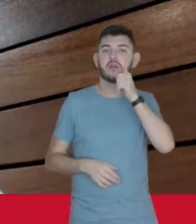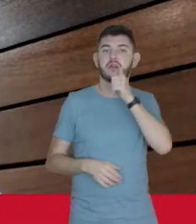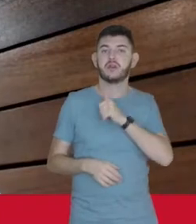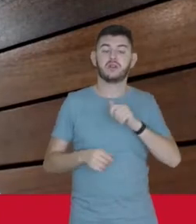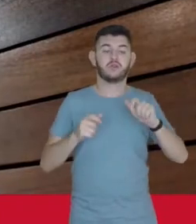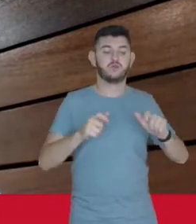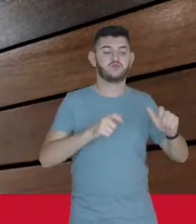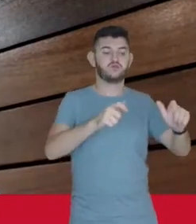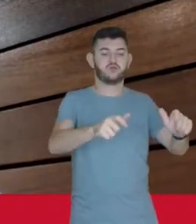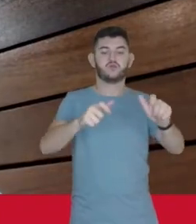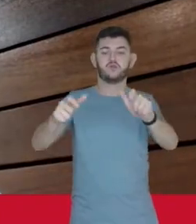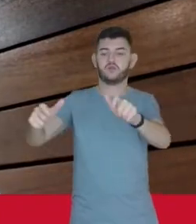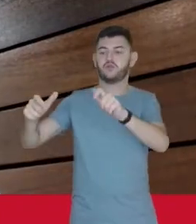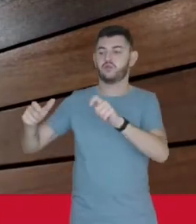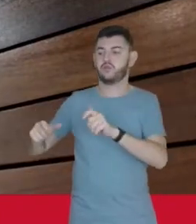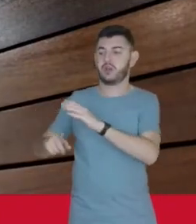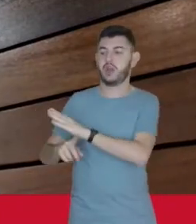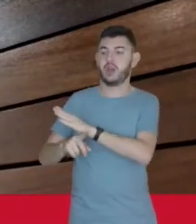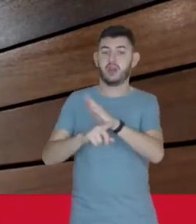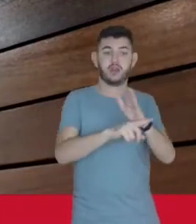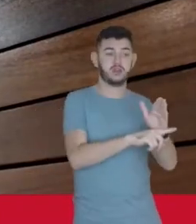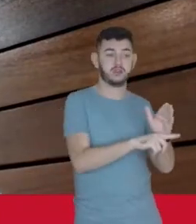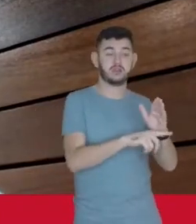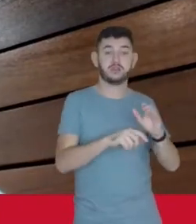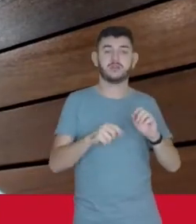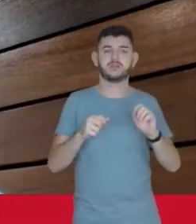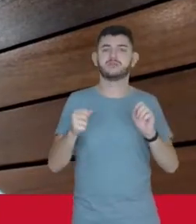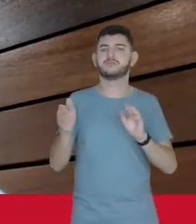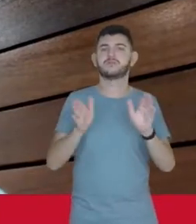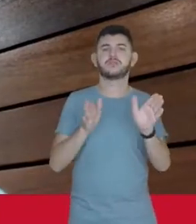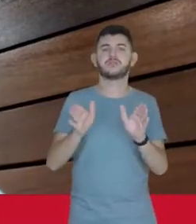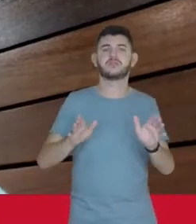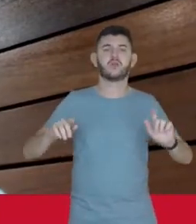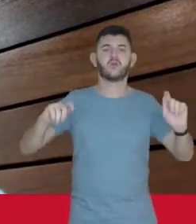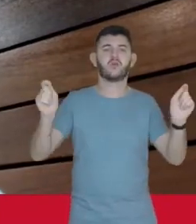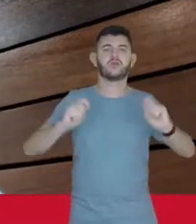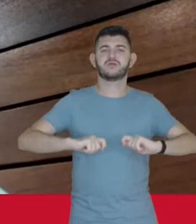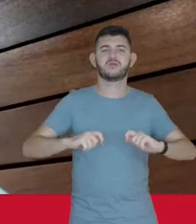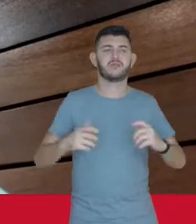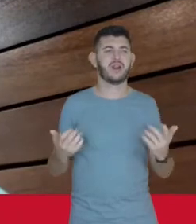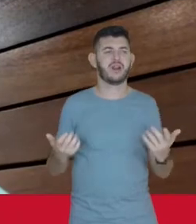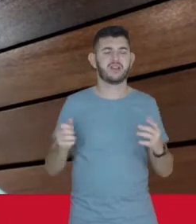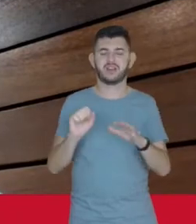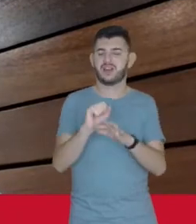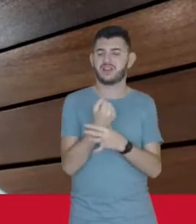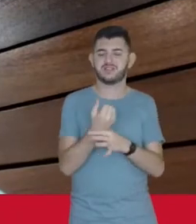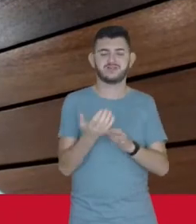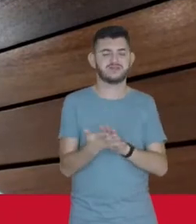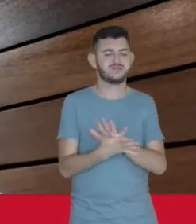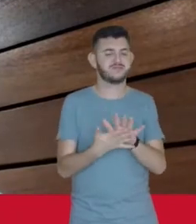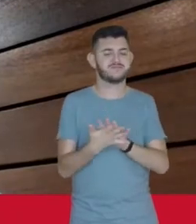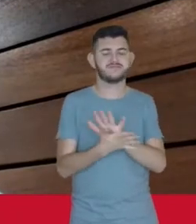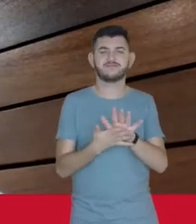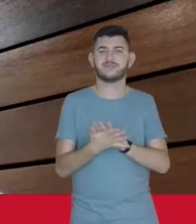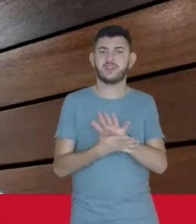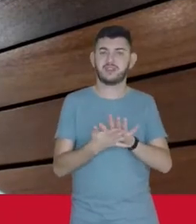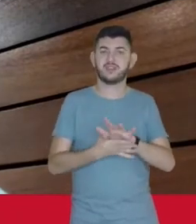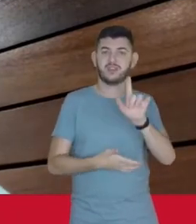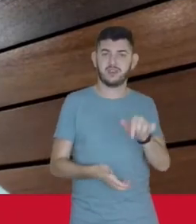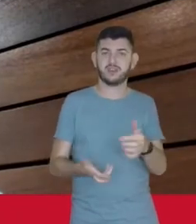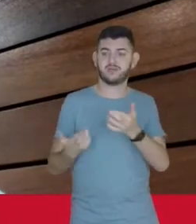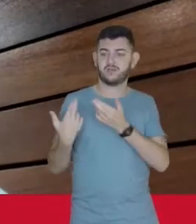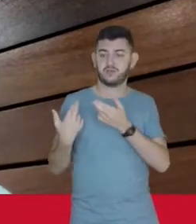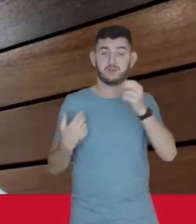sociedade, e essa condição de acessibilidade não me é garantida pelo Estado